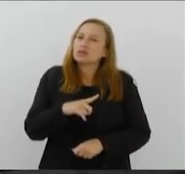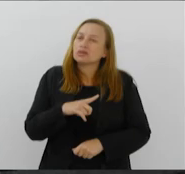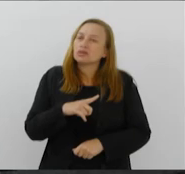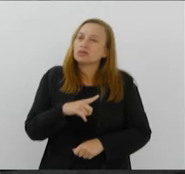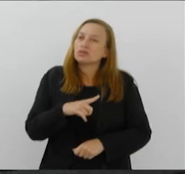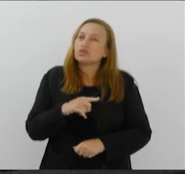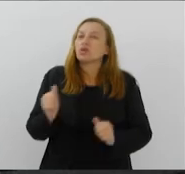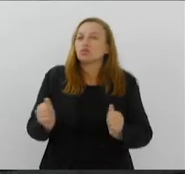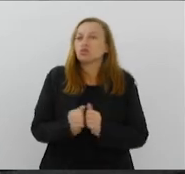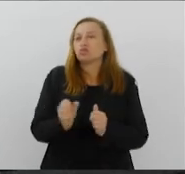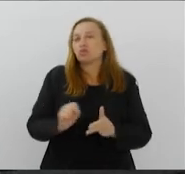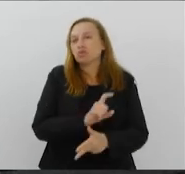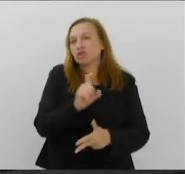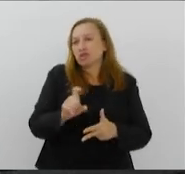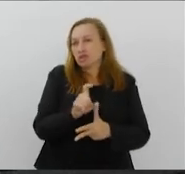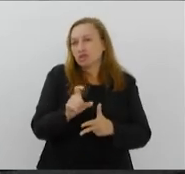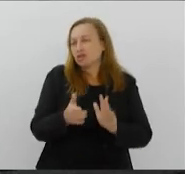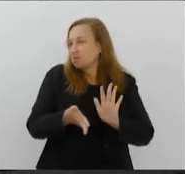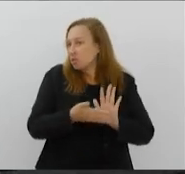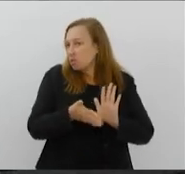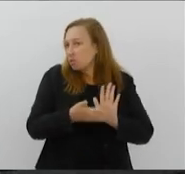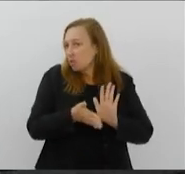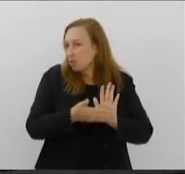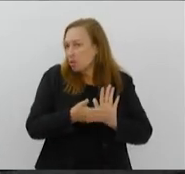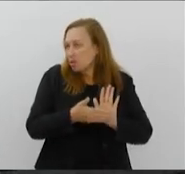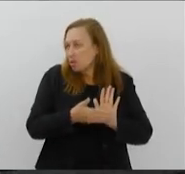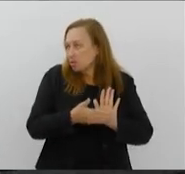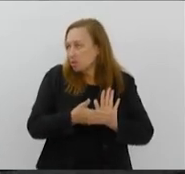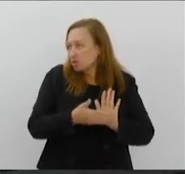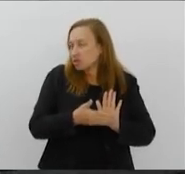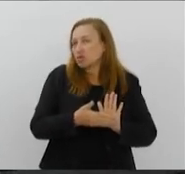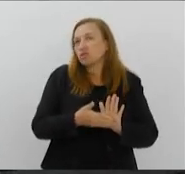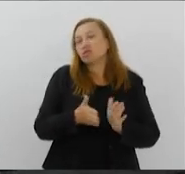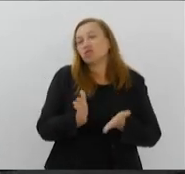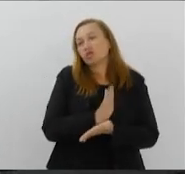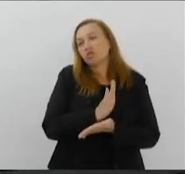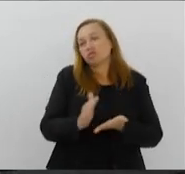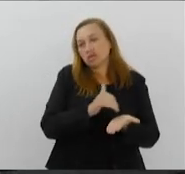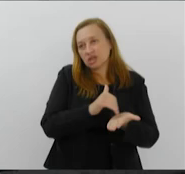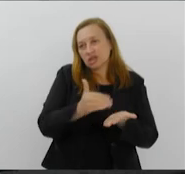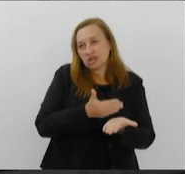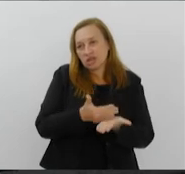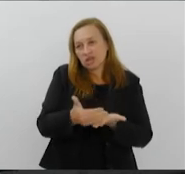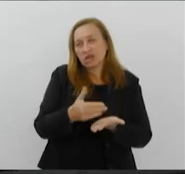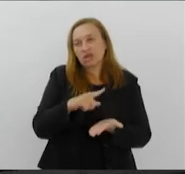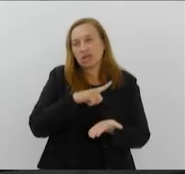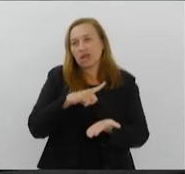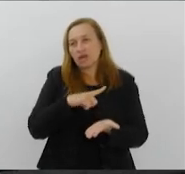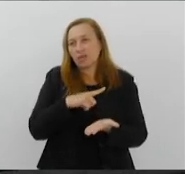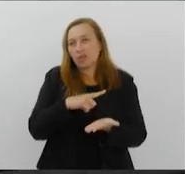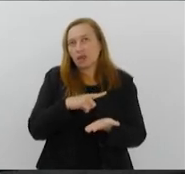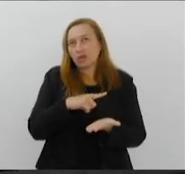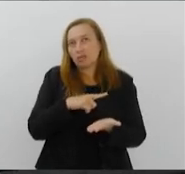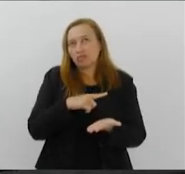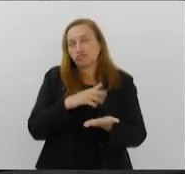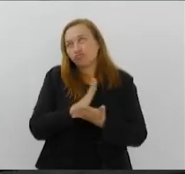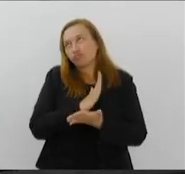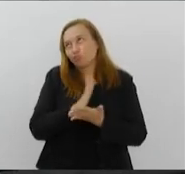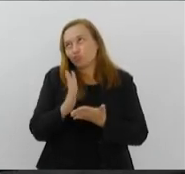junto, né, ao Poder Executivo, dessa proposta, de partir de alguma secretaria que a gente tenha